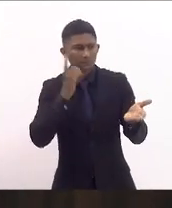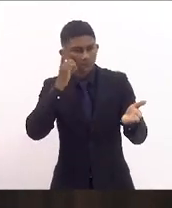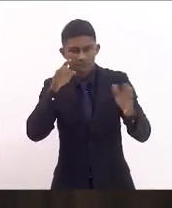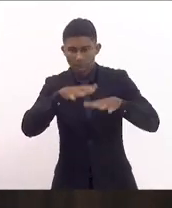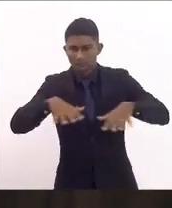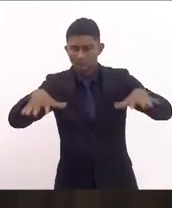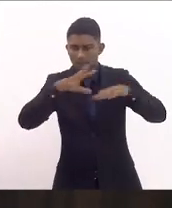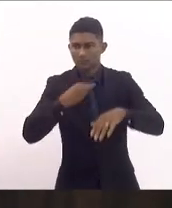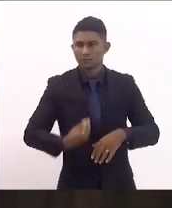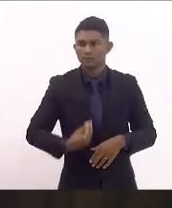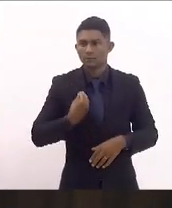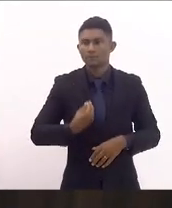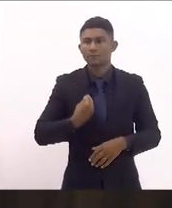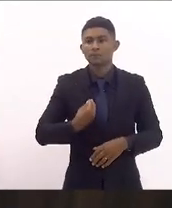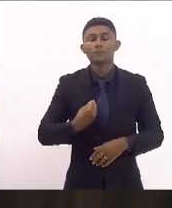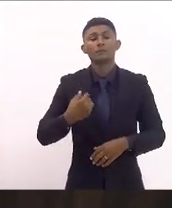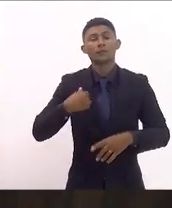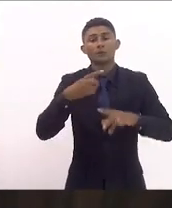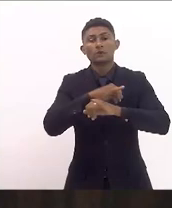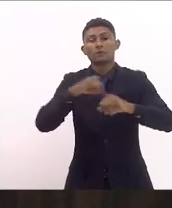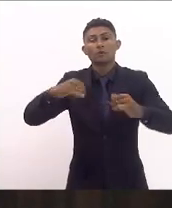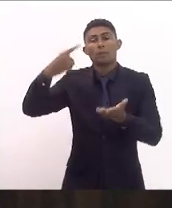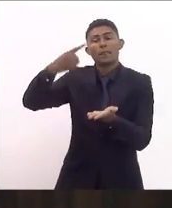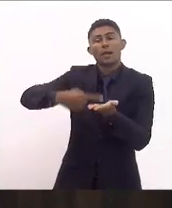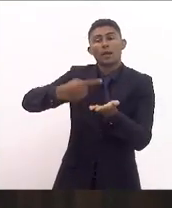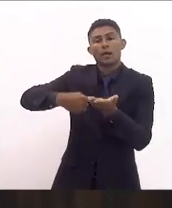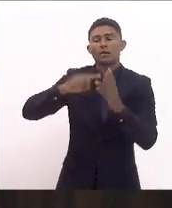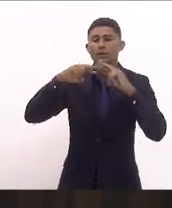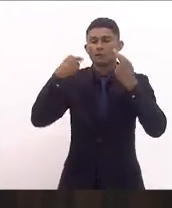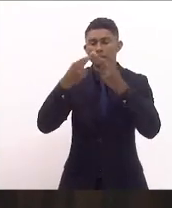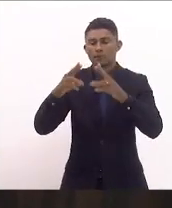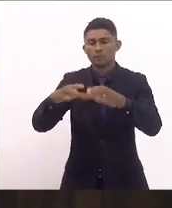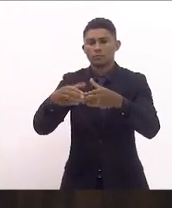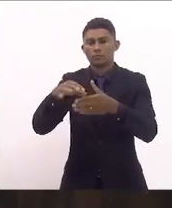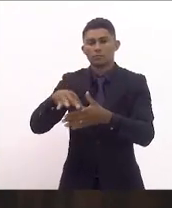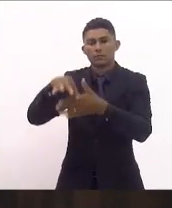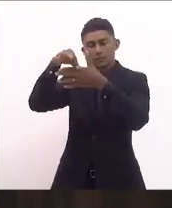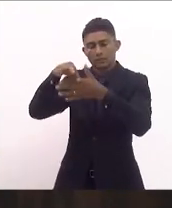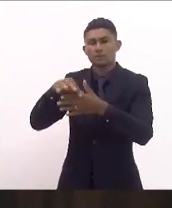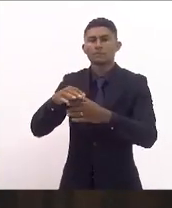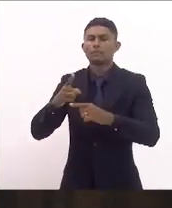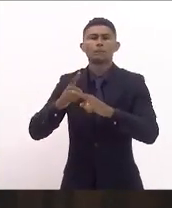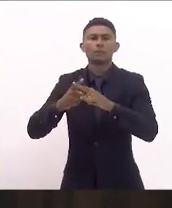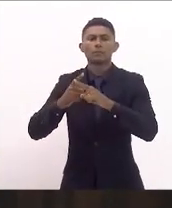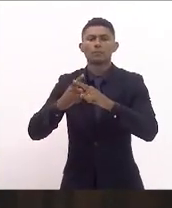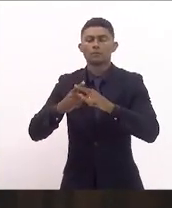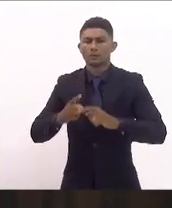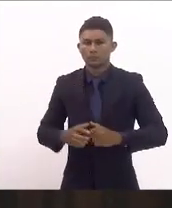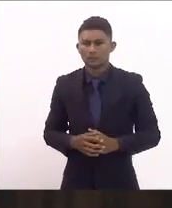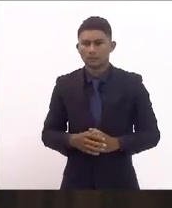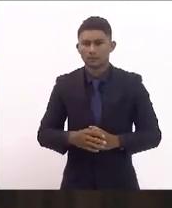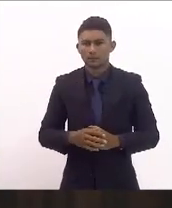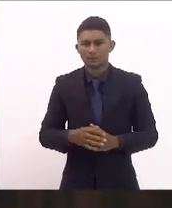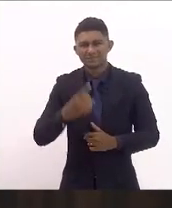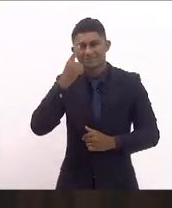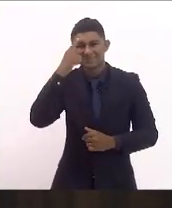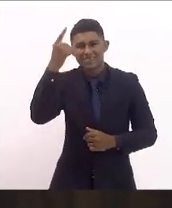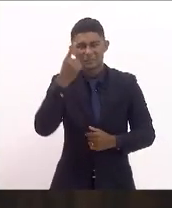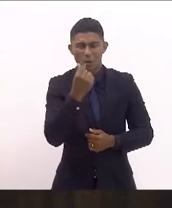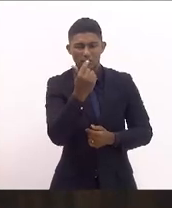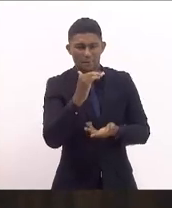presente eu vou chamar uma reunião do colégio de líderes Ok relação à descentralização